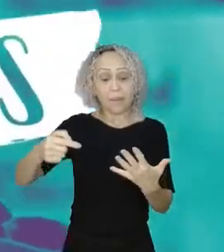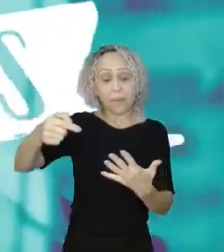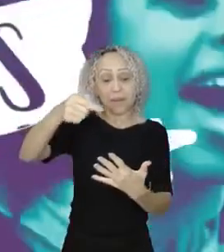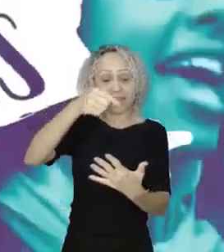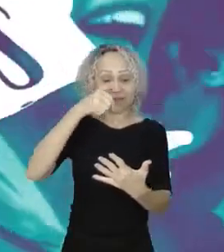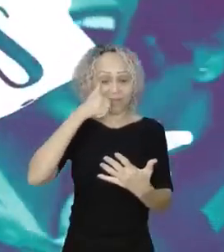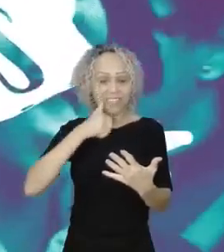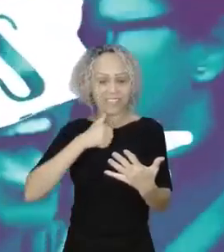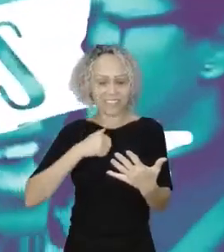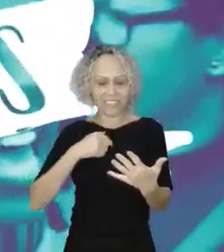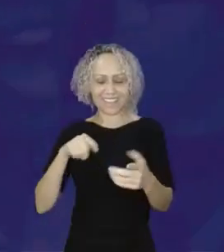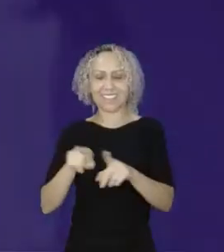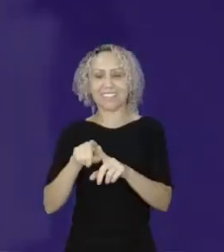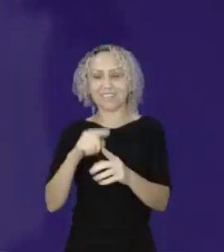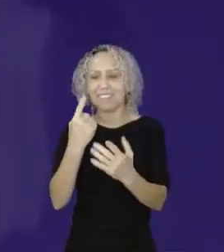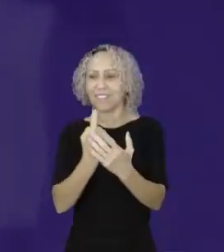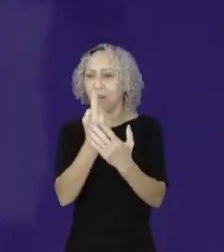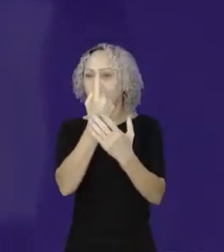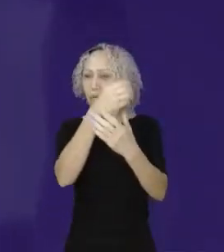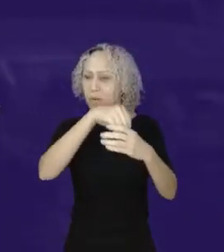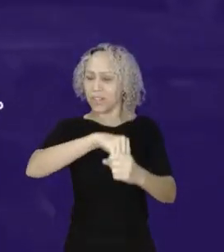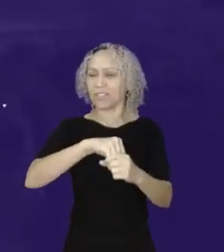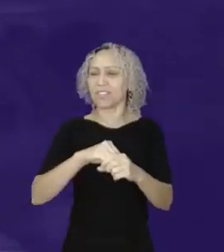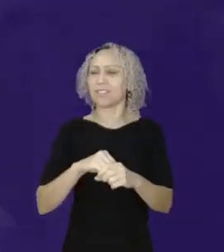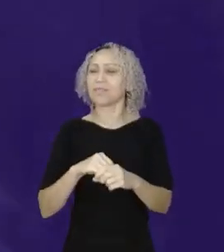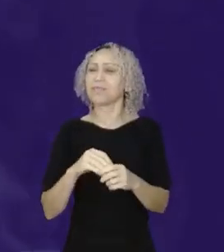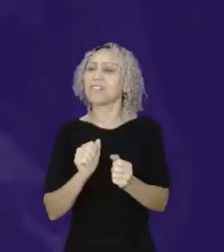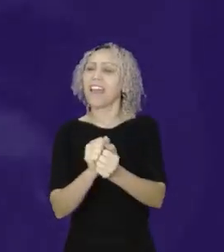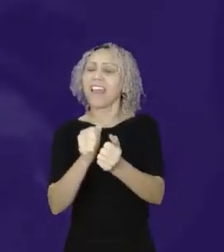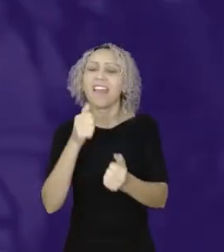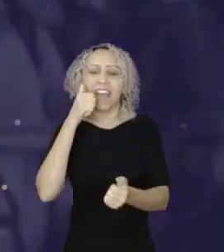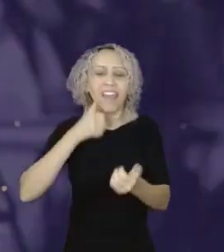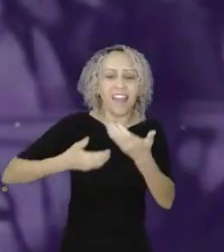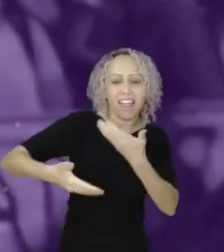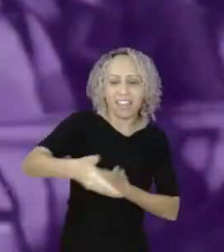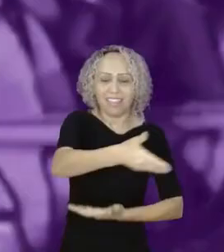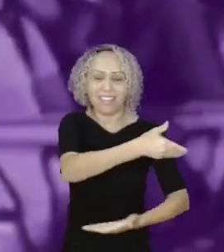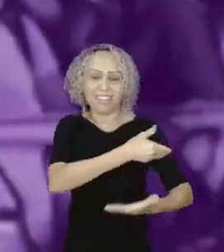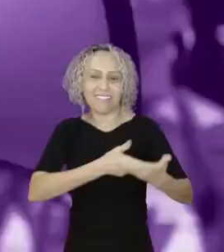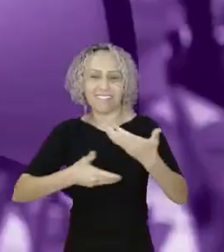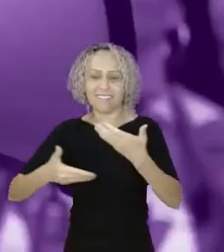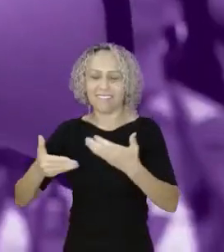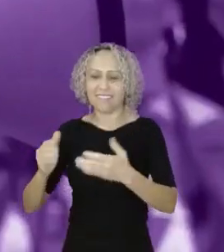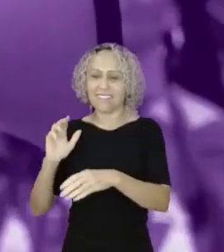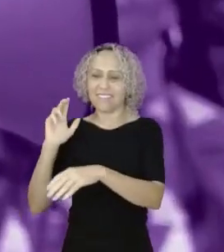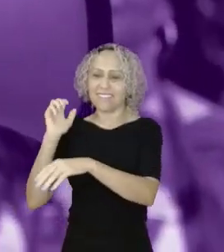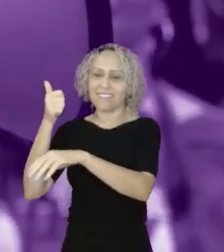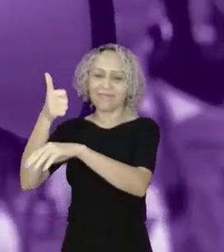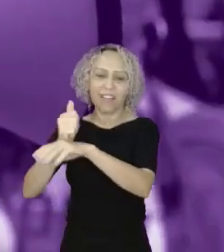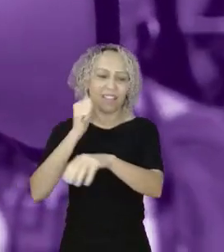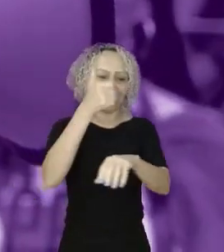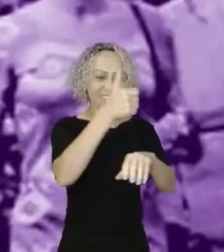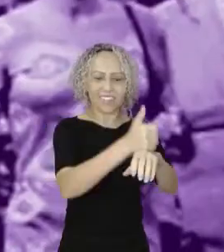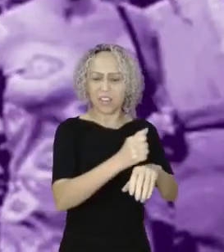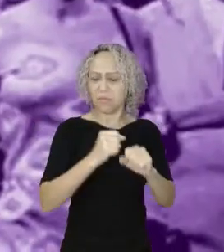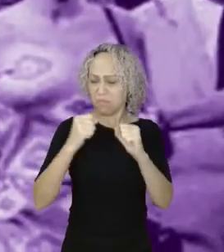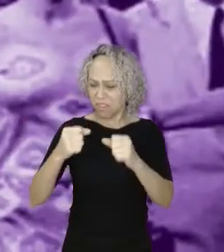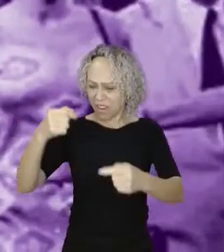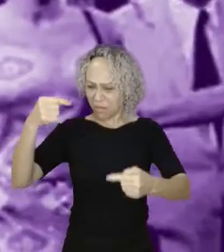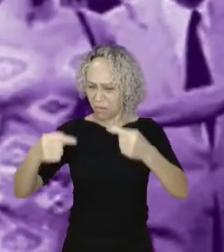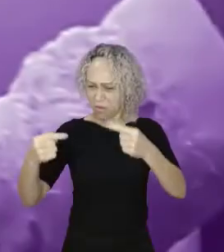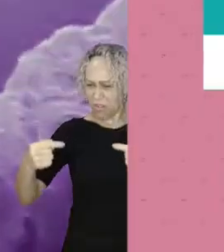Eu sou uma delas, são elas por elas, ocupando os espaços